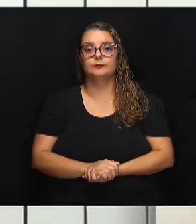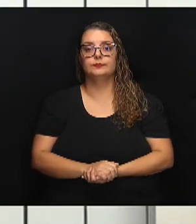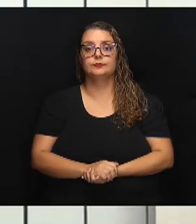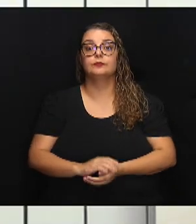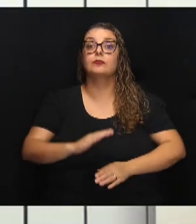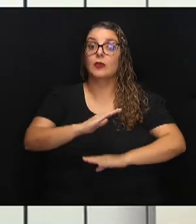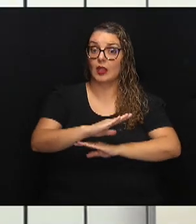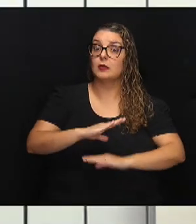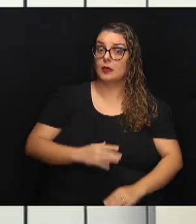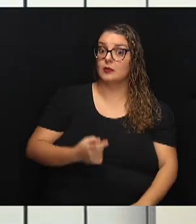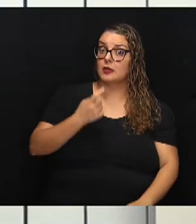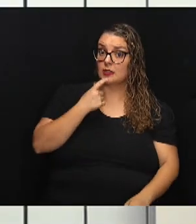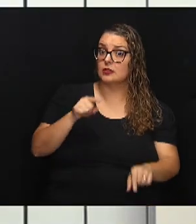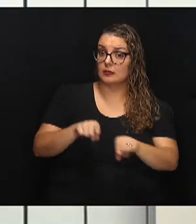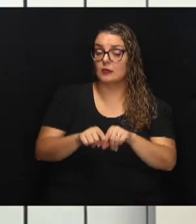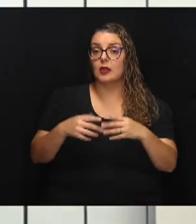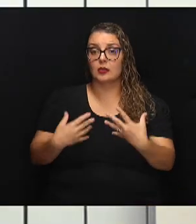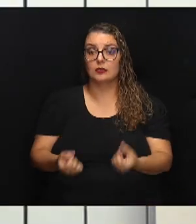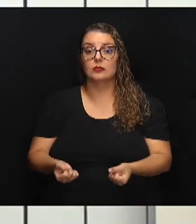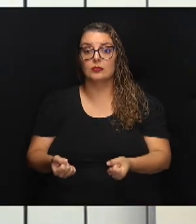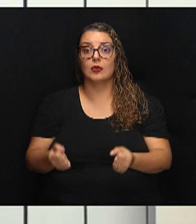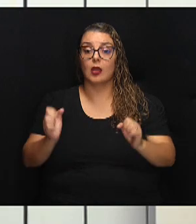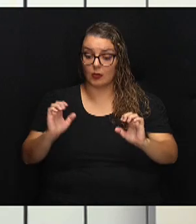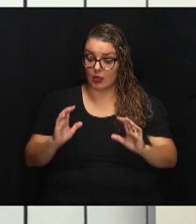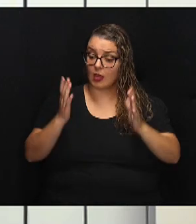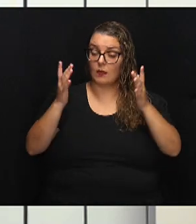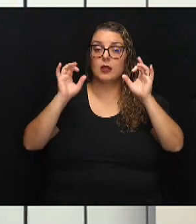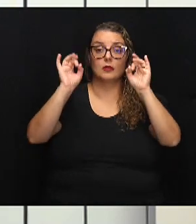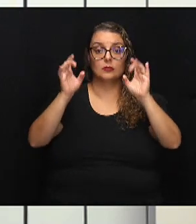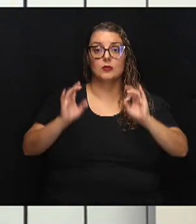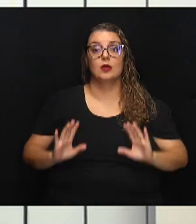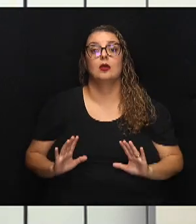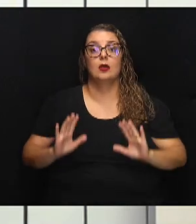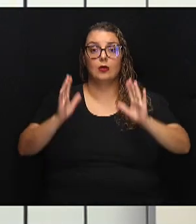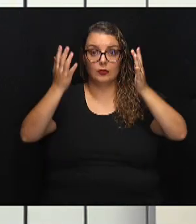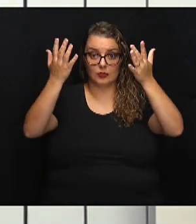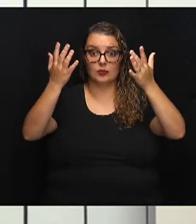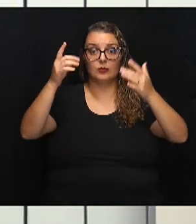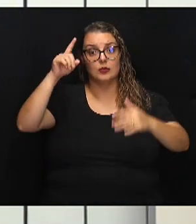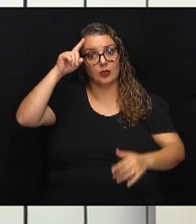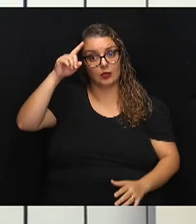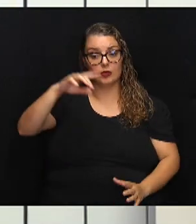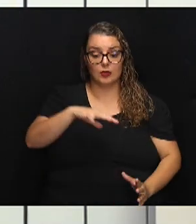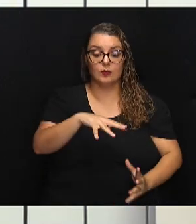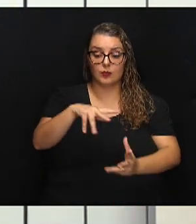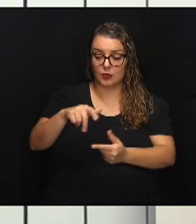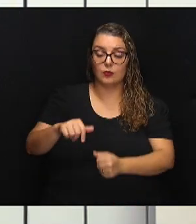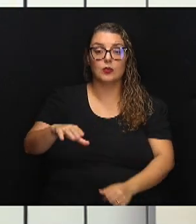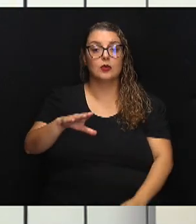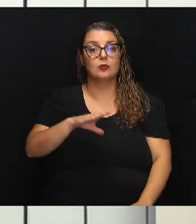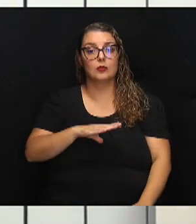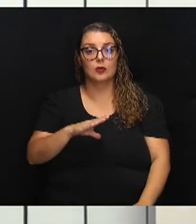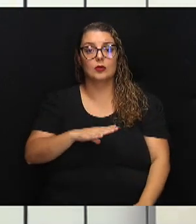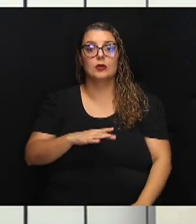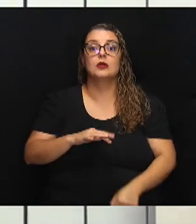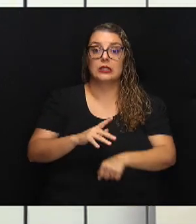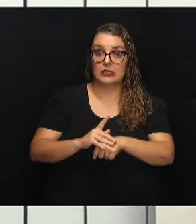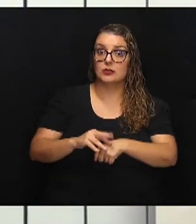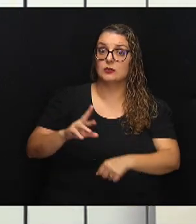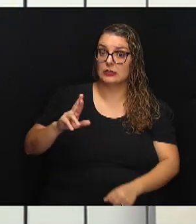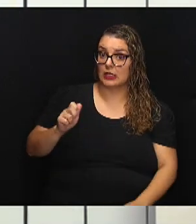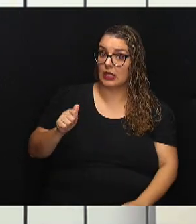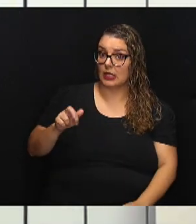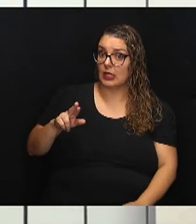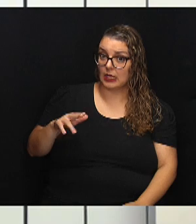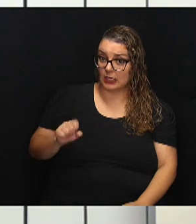de Campinas também sediou um evento especial em comemoração ao Dia Mundial e Municipal das Doenças Raras.